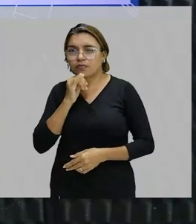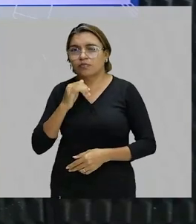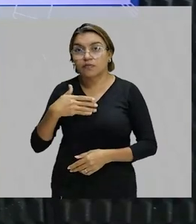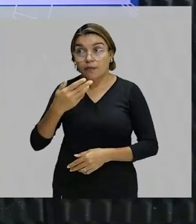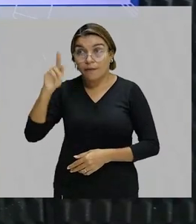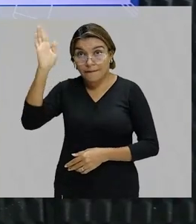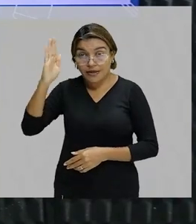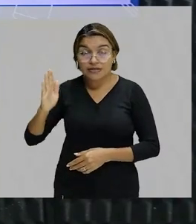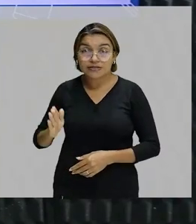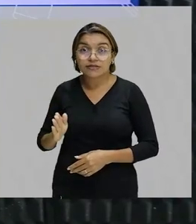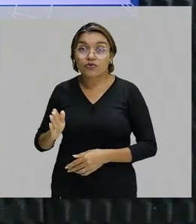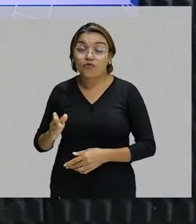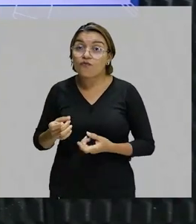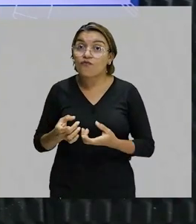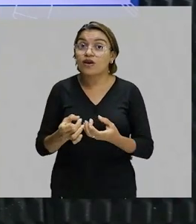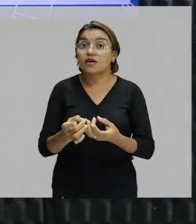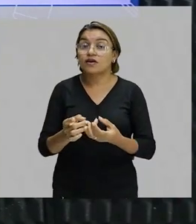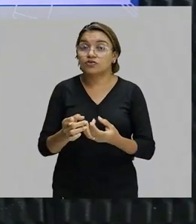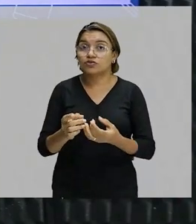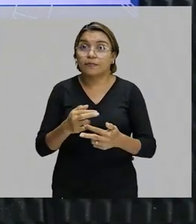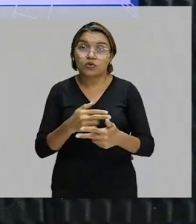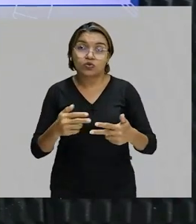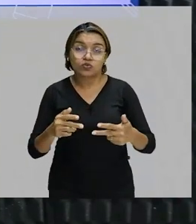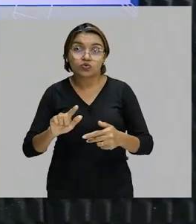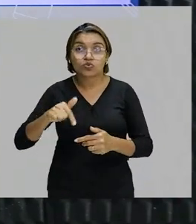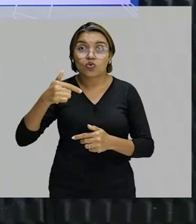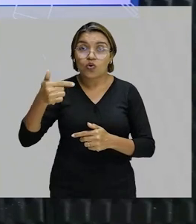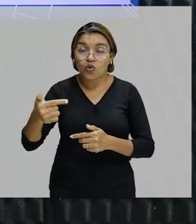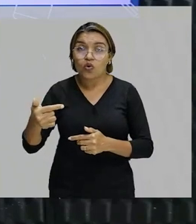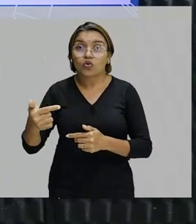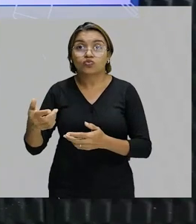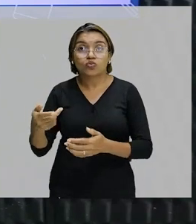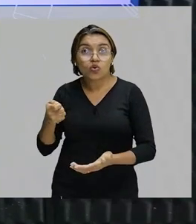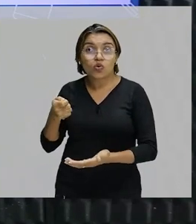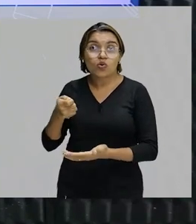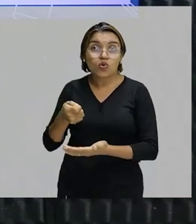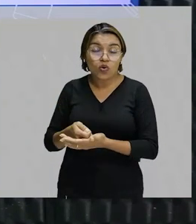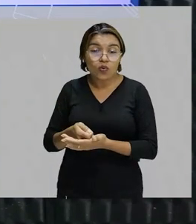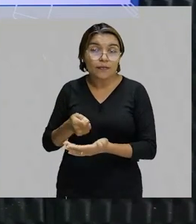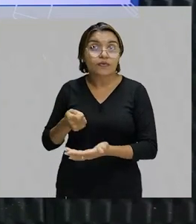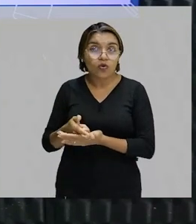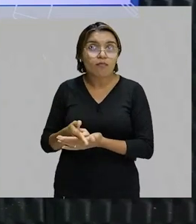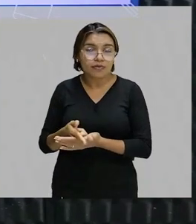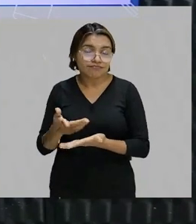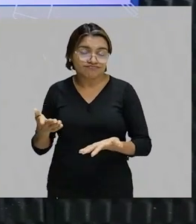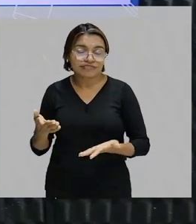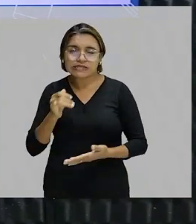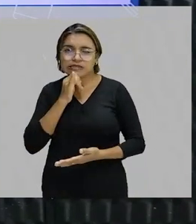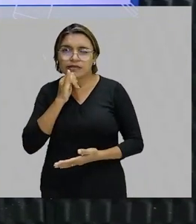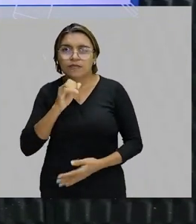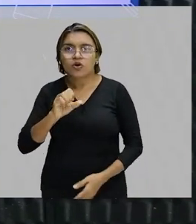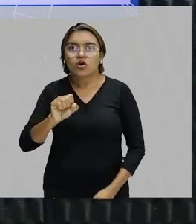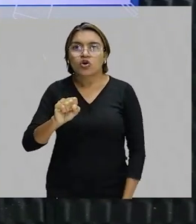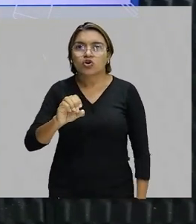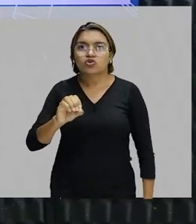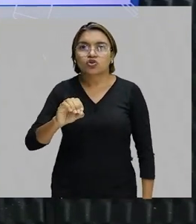Brasil importa alguns produtos e exporta outros um dos grandes produtos de exportação exportação do Brasil hoje é a soja que